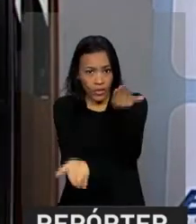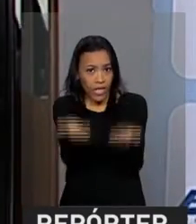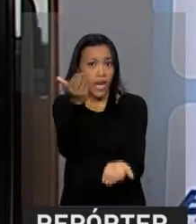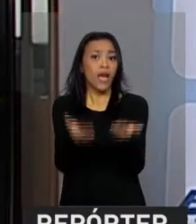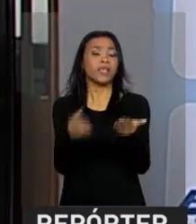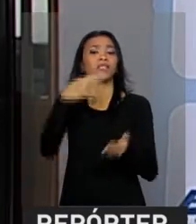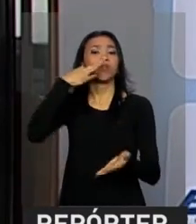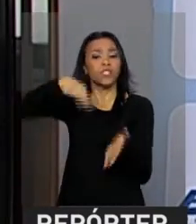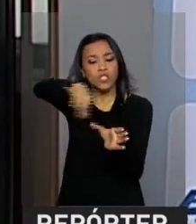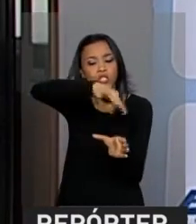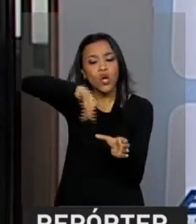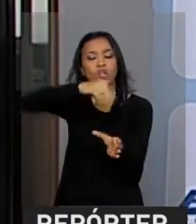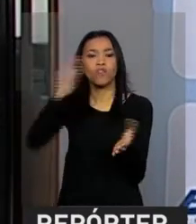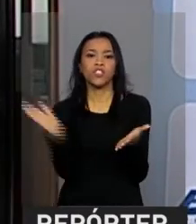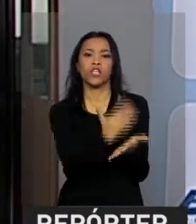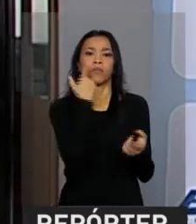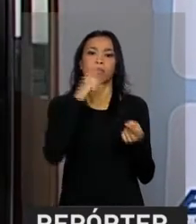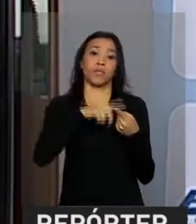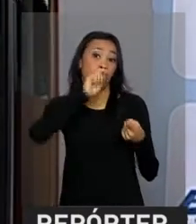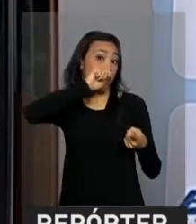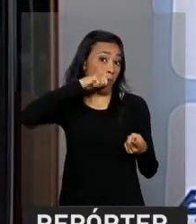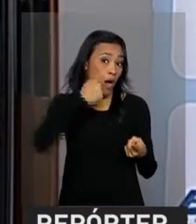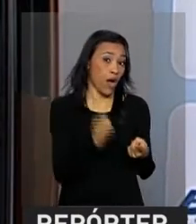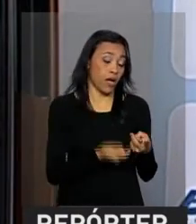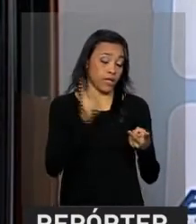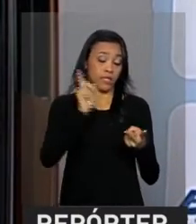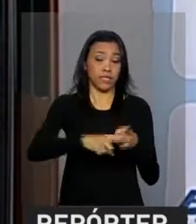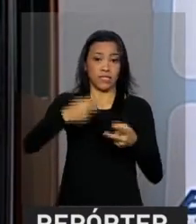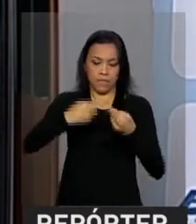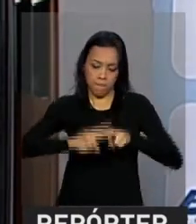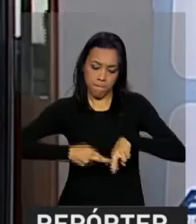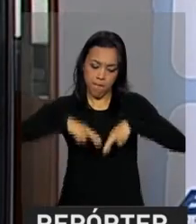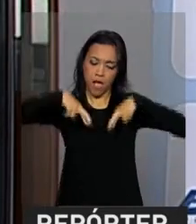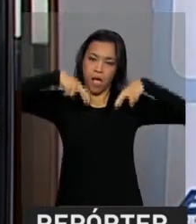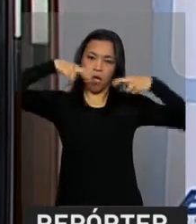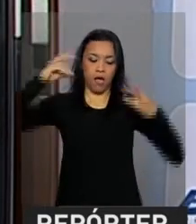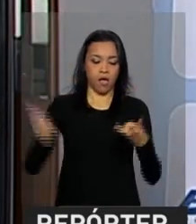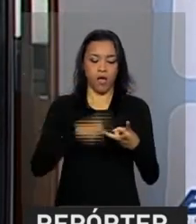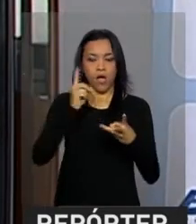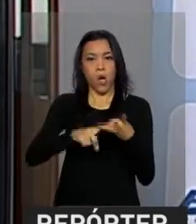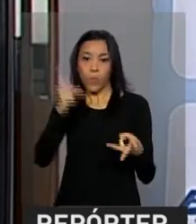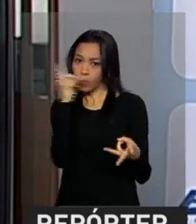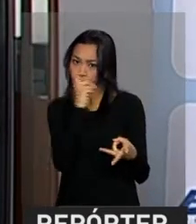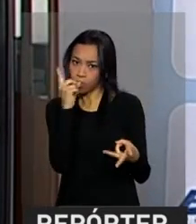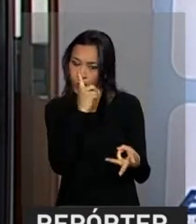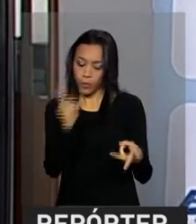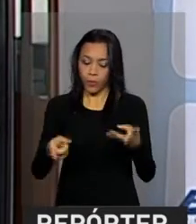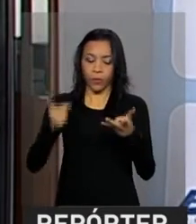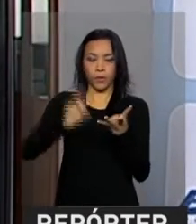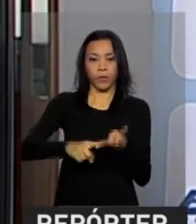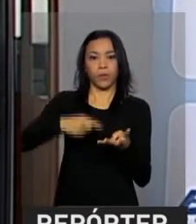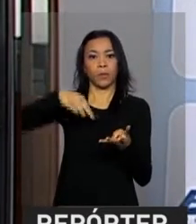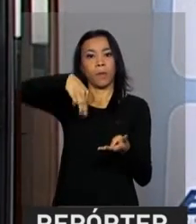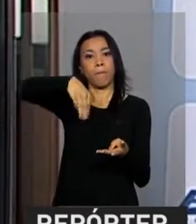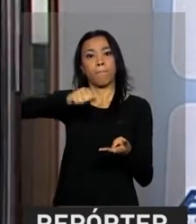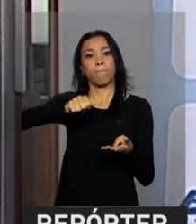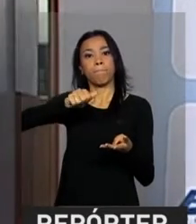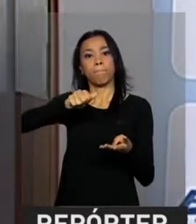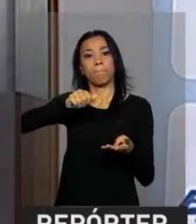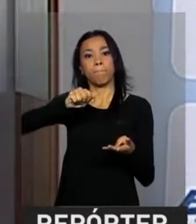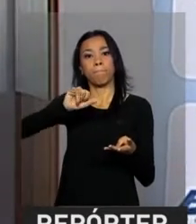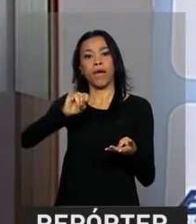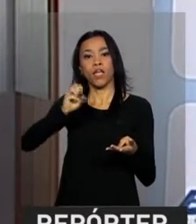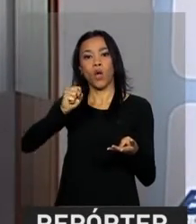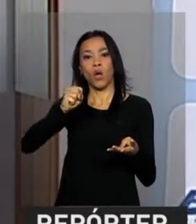de alimentos como pães industrializados, macarrão instantâneo, biscoitos, maionese, entre outros